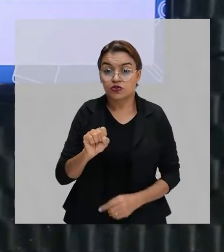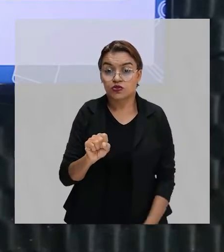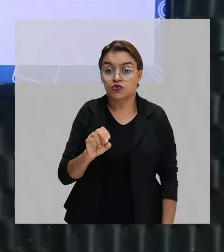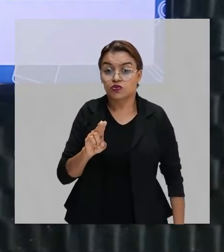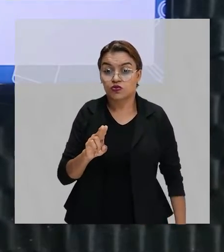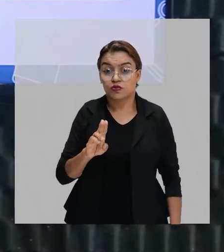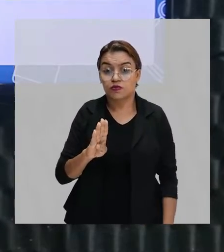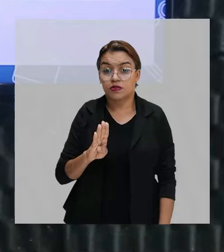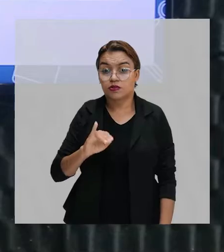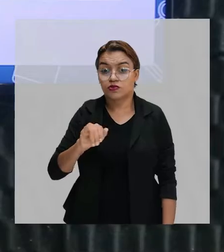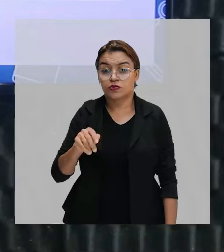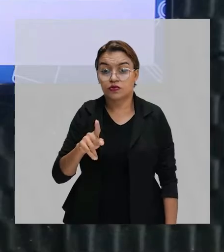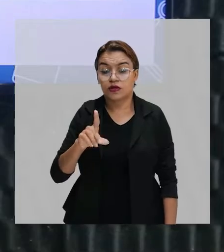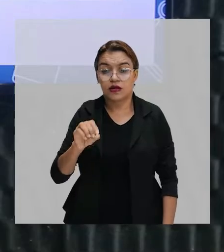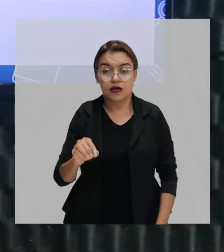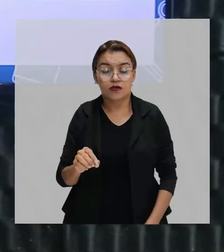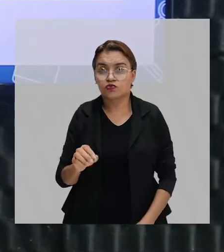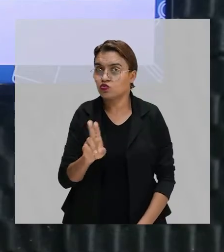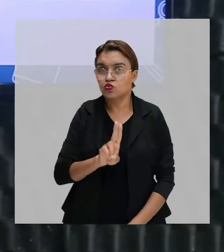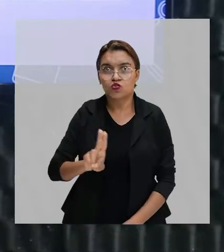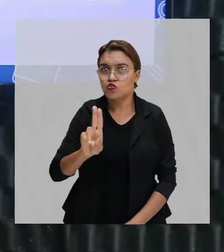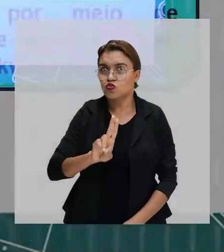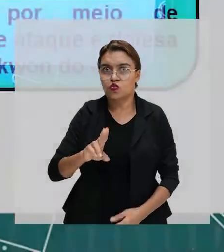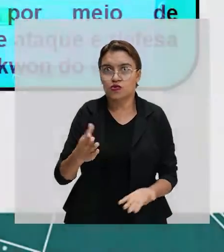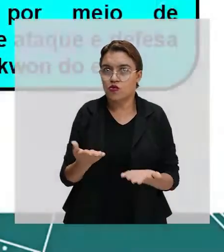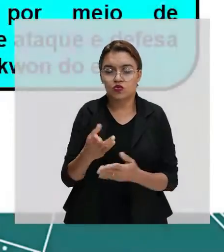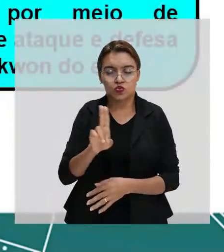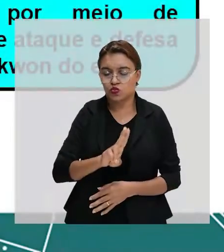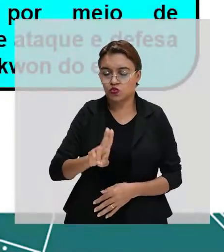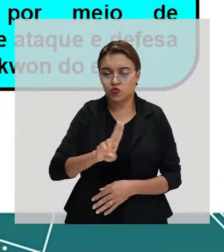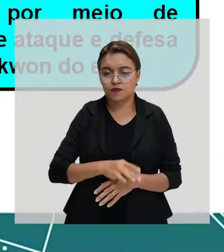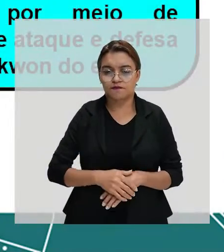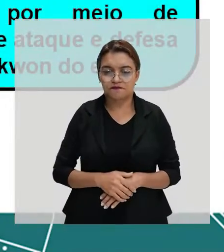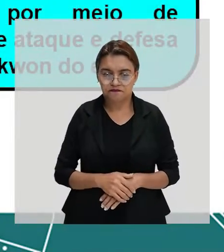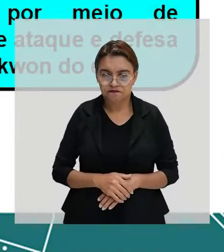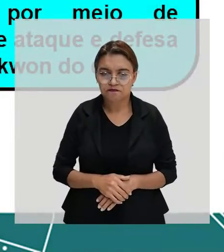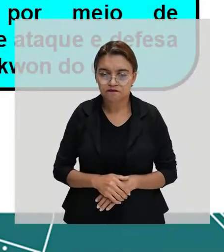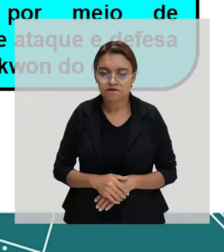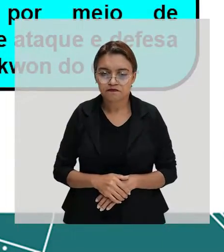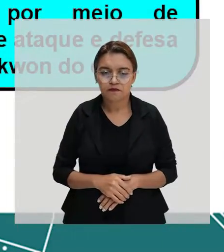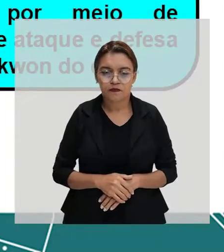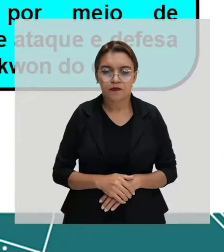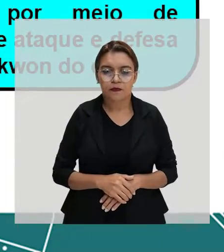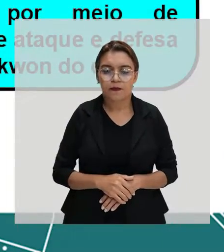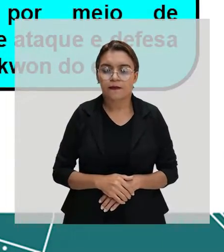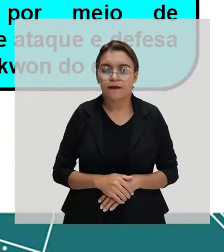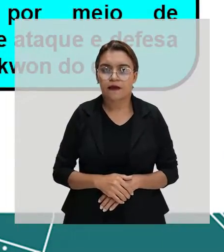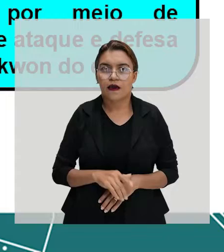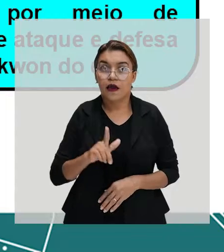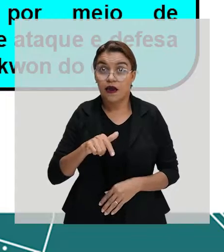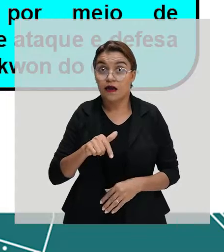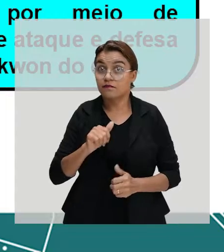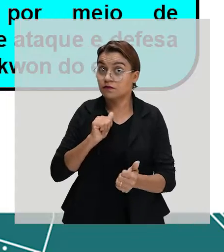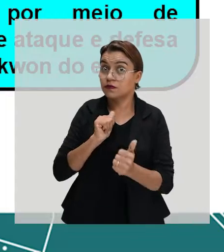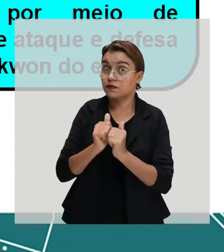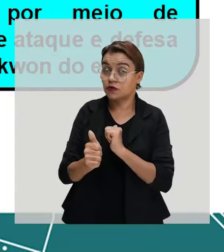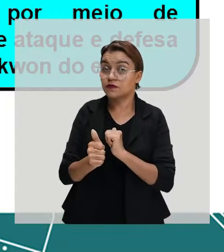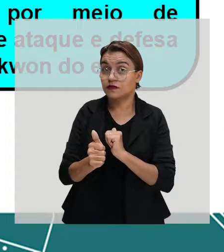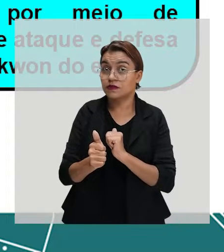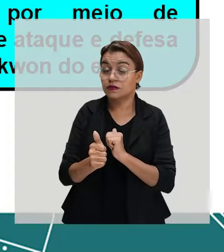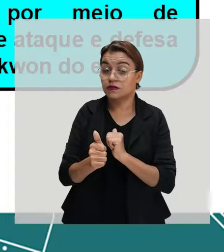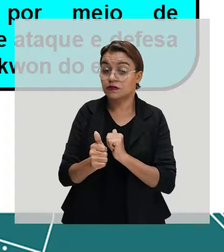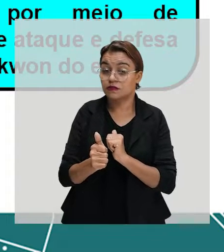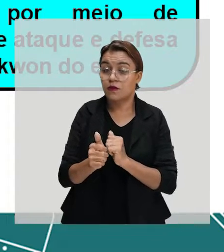coloquei aqui porque eu quis colocar como tá o texto lá na bncc aqui eu falo na questão da esportivização